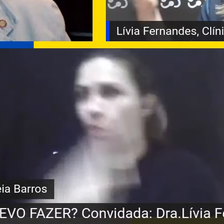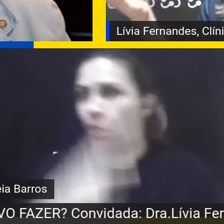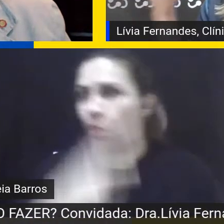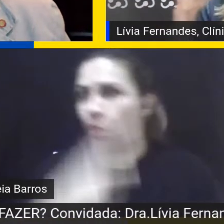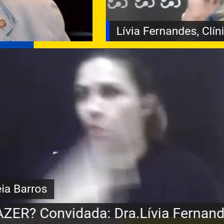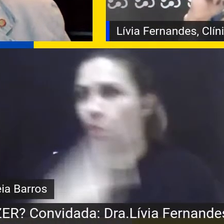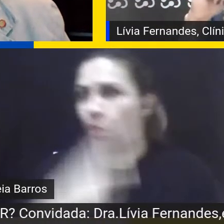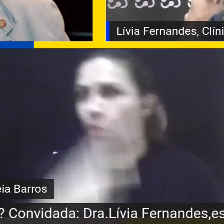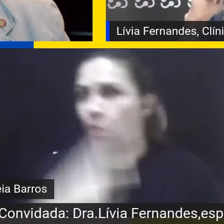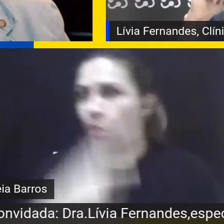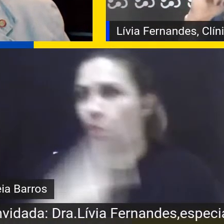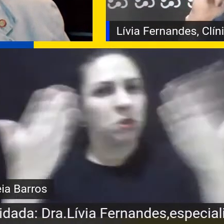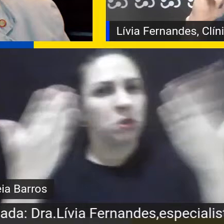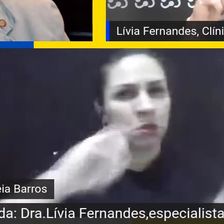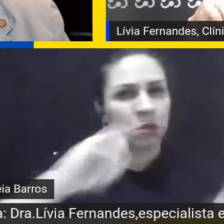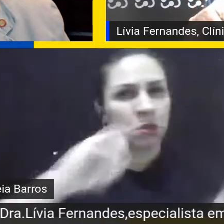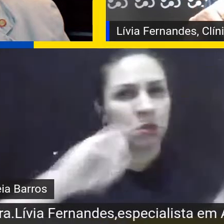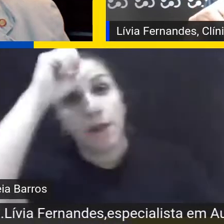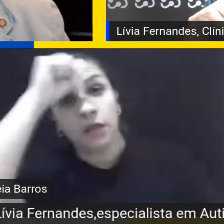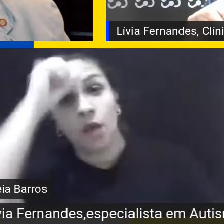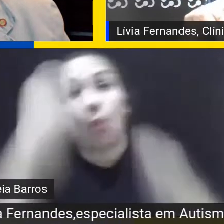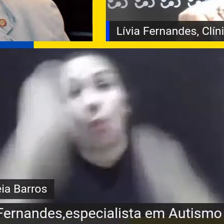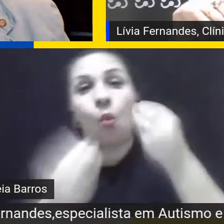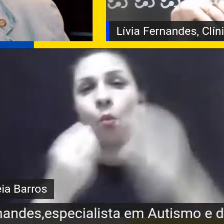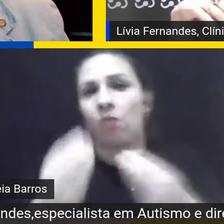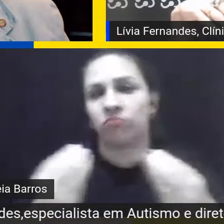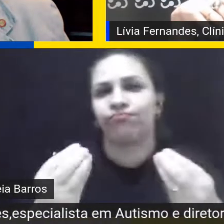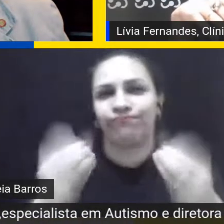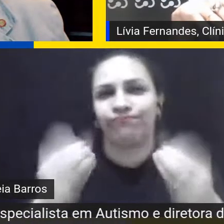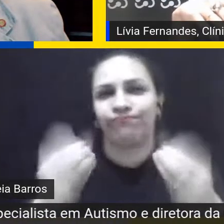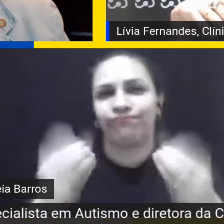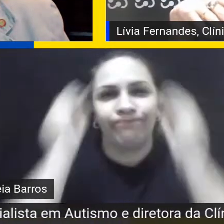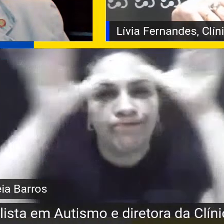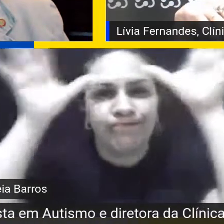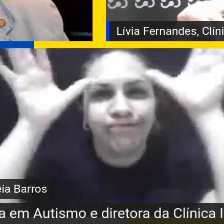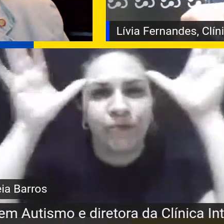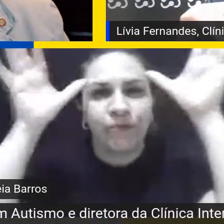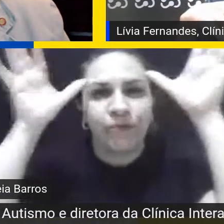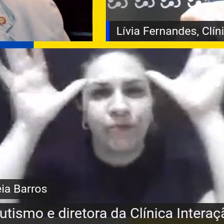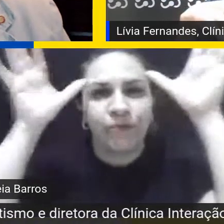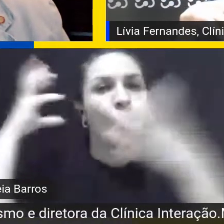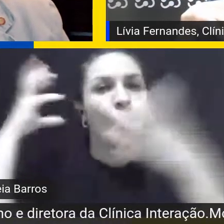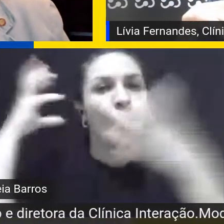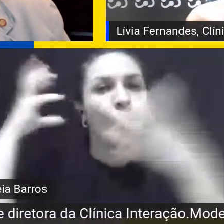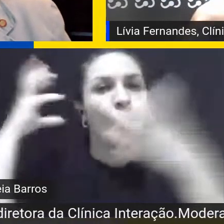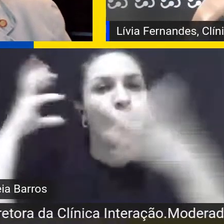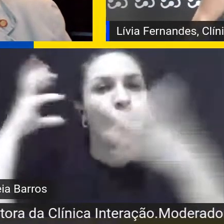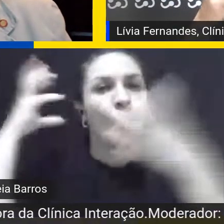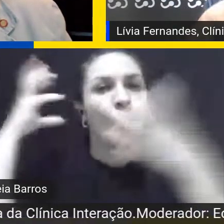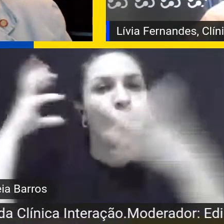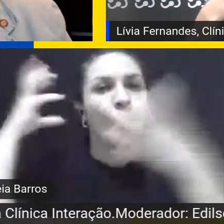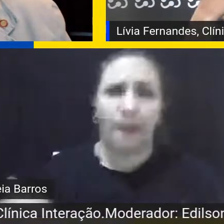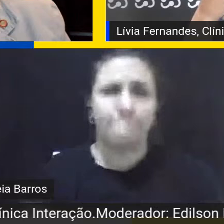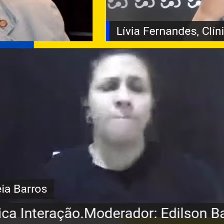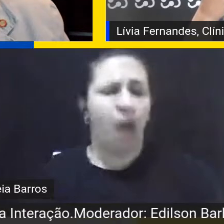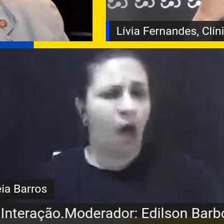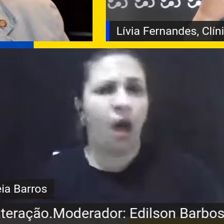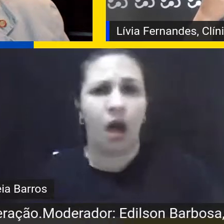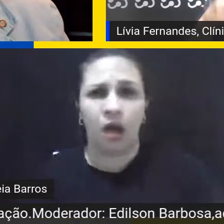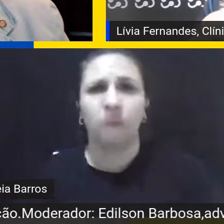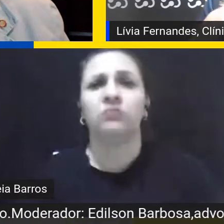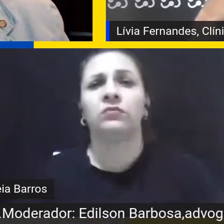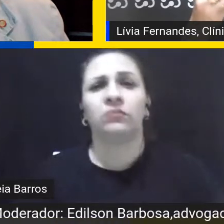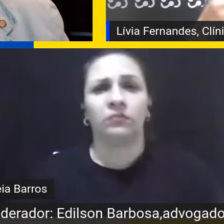trazendo oportunidades de aprendizado, tem que estar com o fonoaudiólogo de suma importância, tá? Para poder